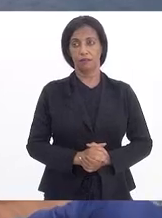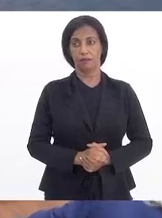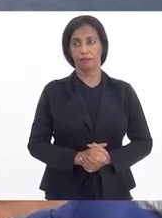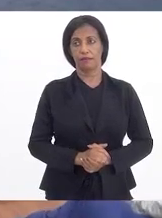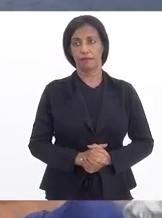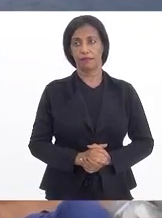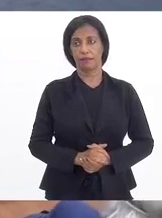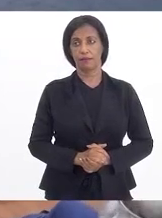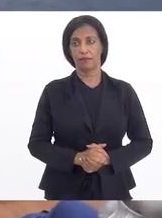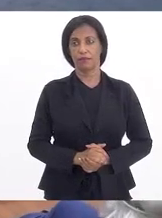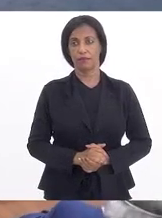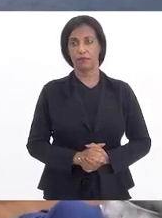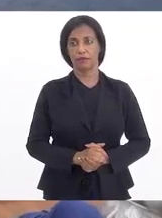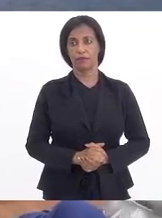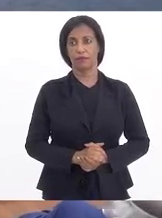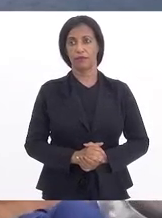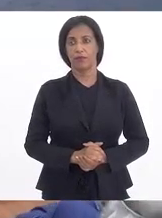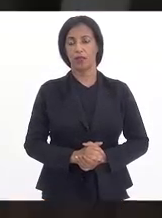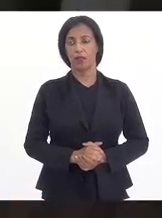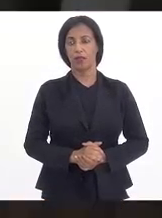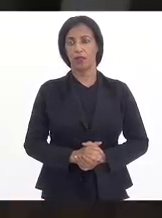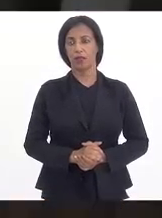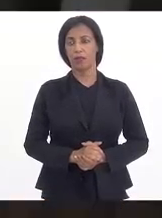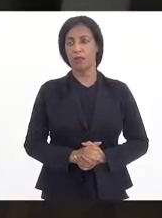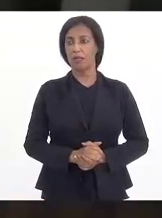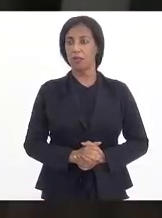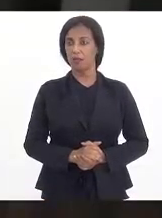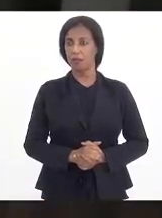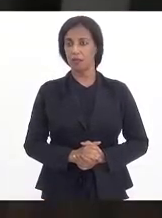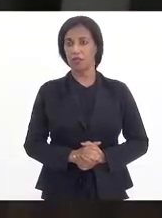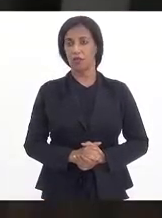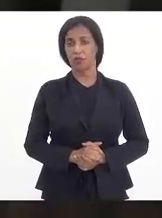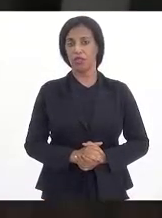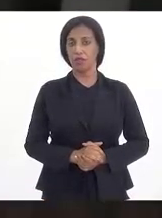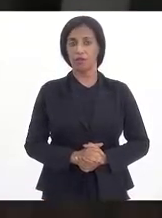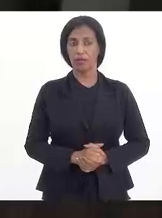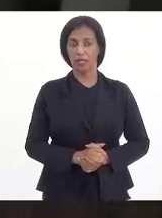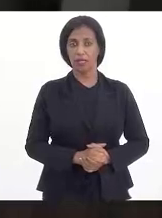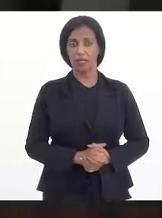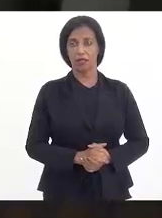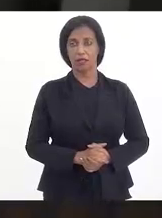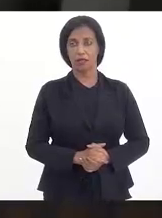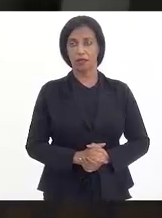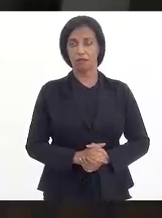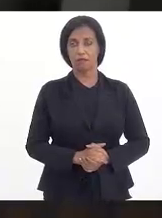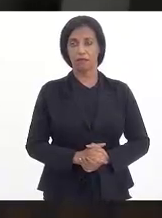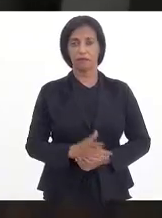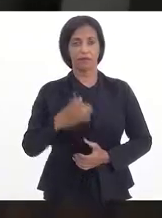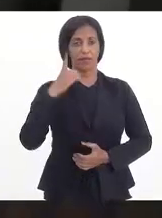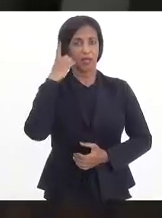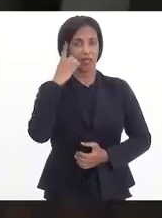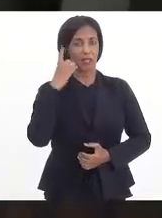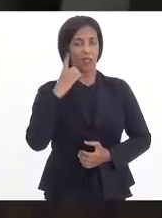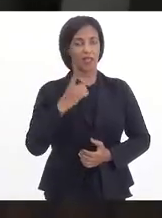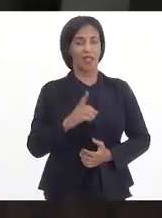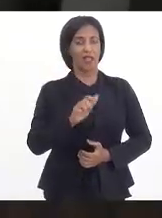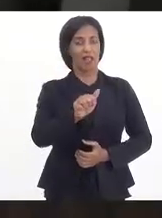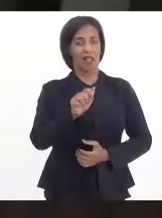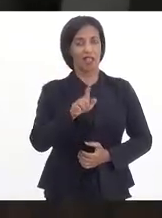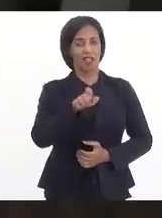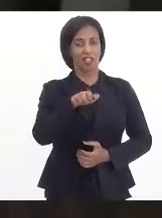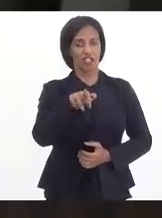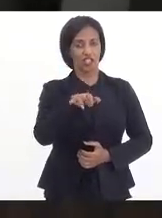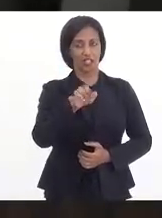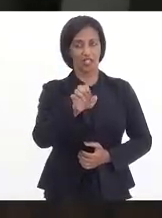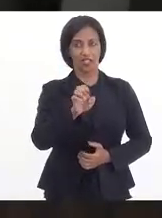boa o deputado o deputado Doutor sadinoel do padre